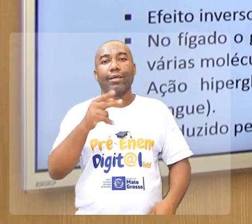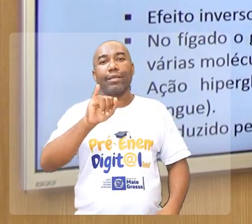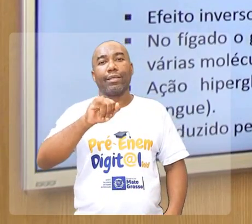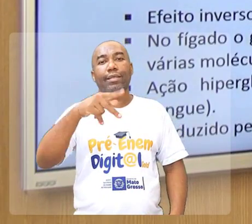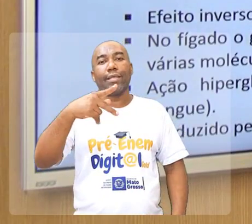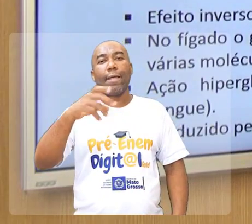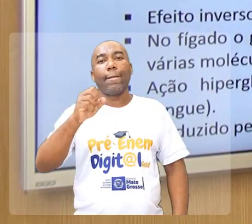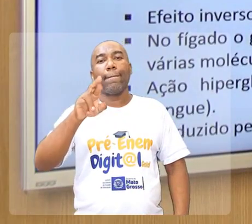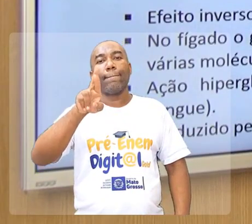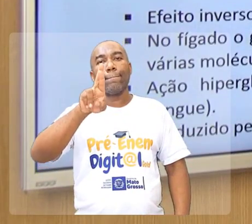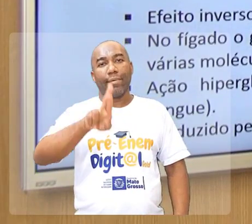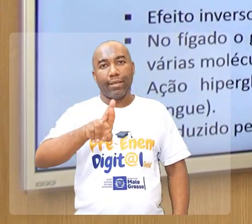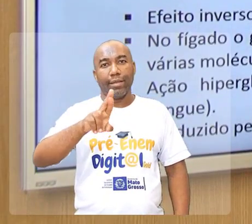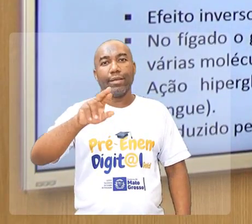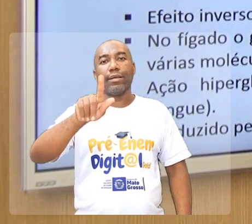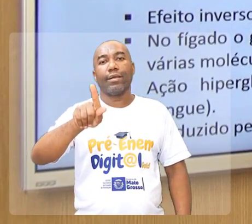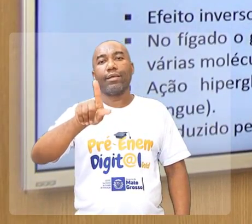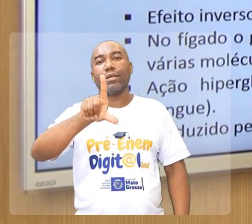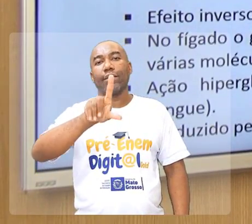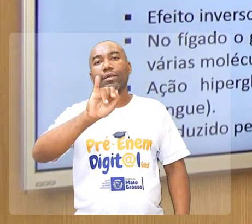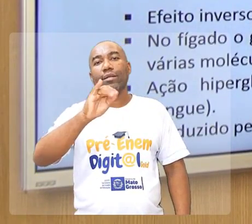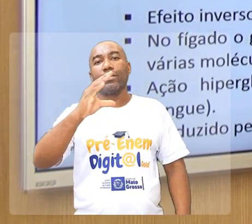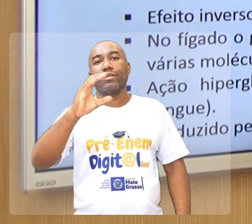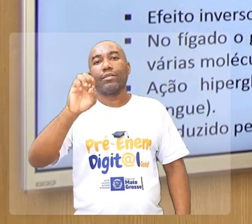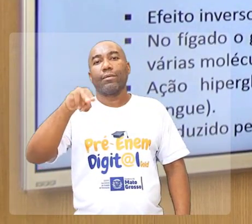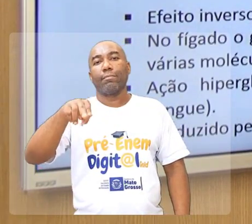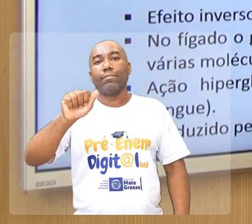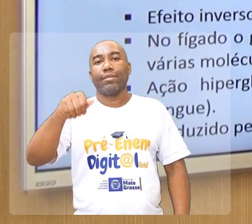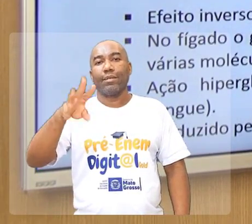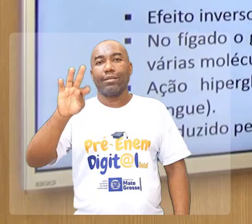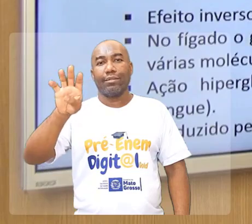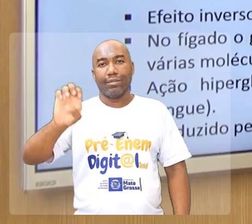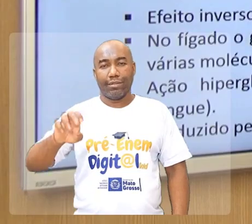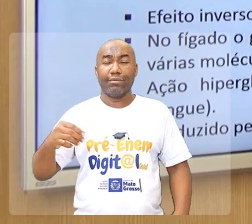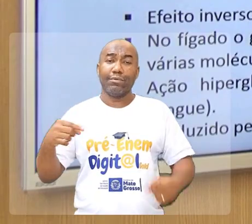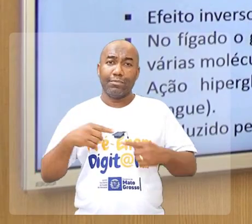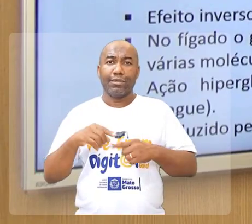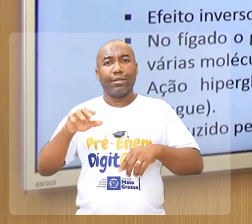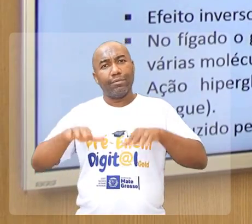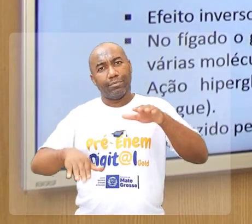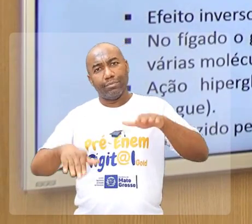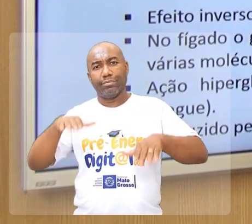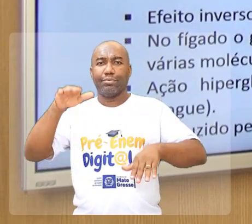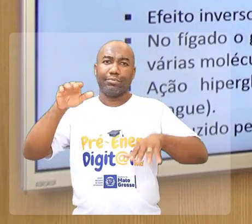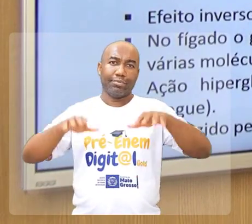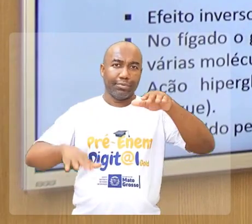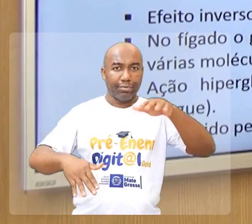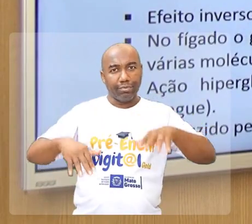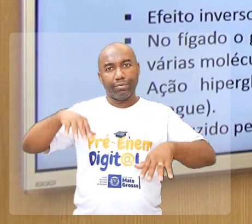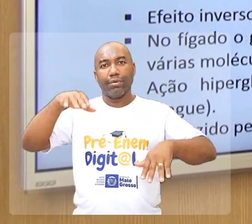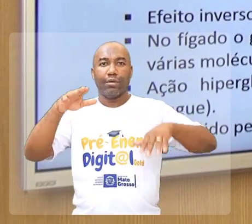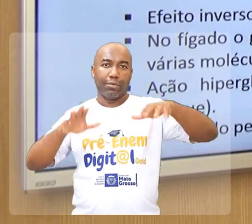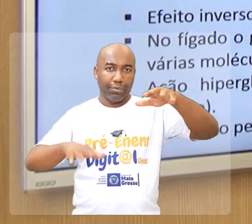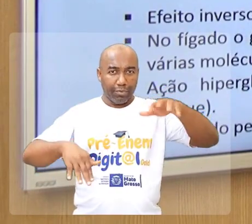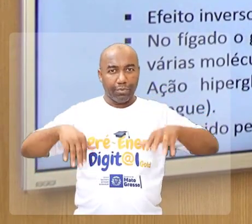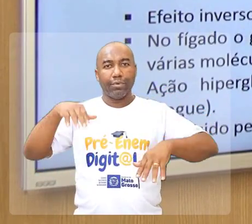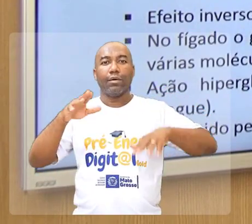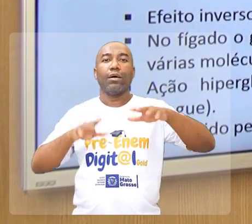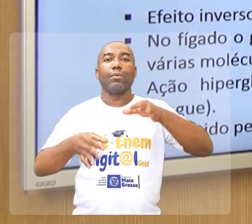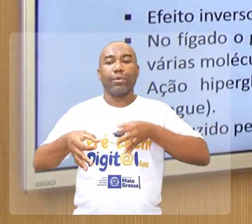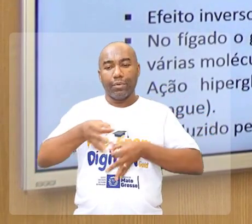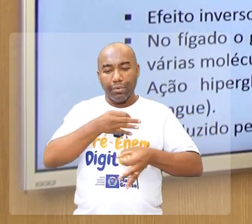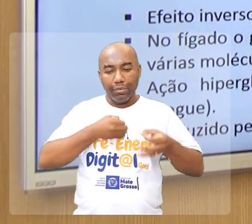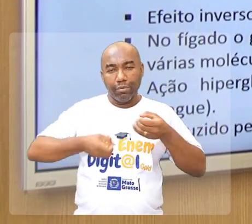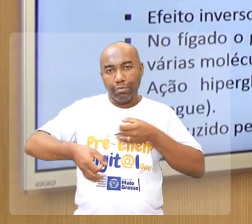hiperglicemiante, é para aumentar a quantidade de glicose liberada na corrente sanguínea. E esses dois hormônios ficam produzidos o tempo todo para manter